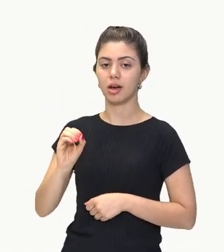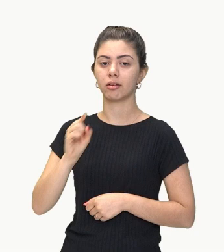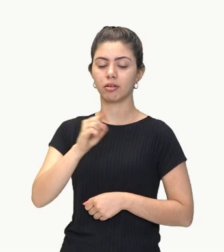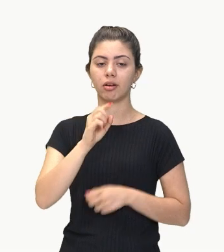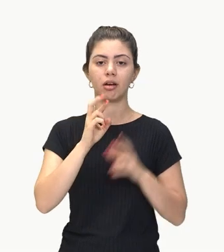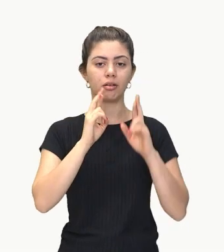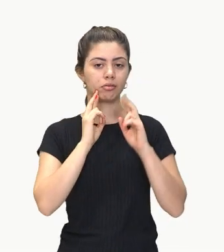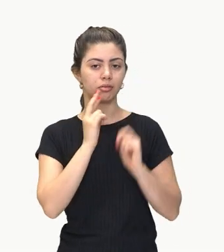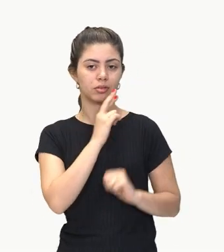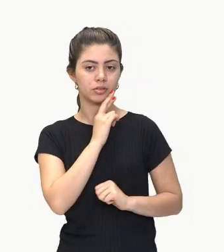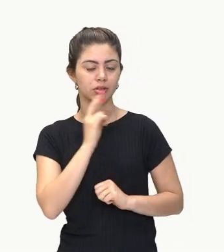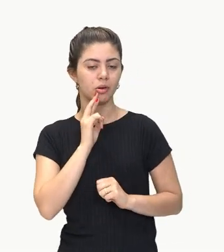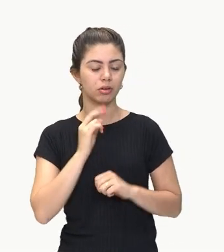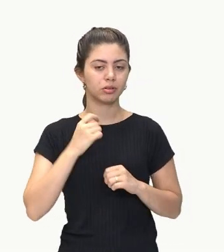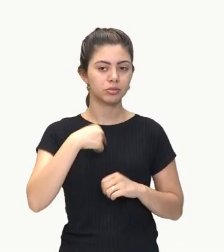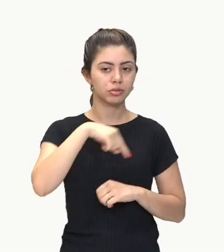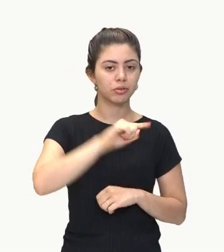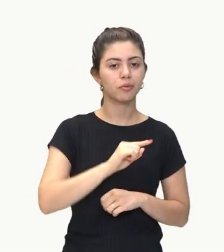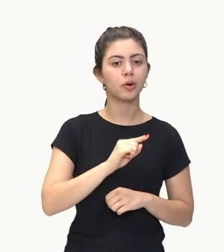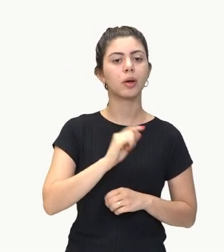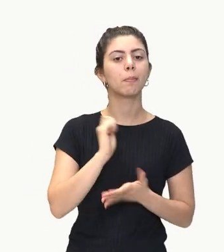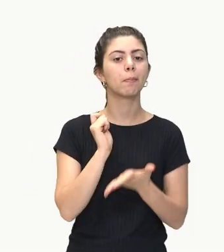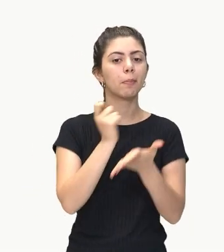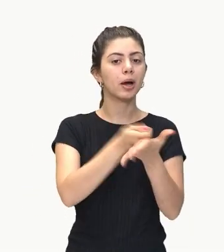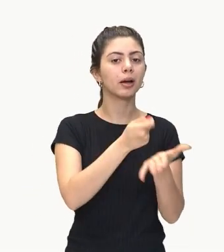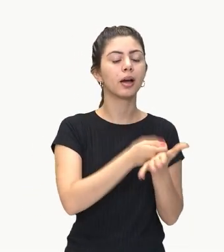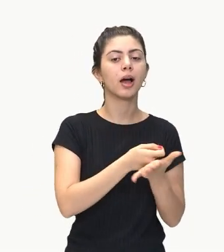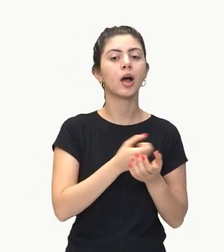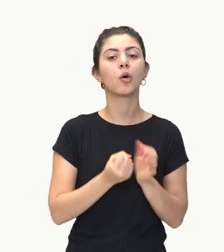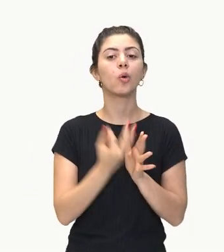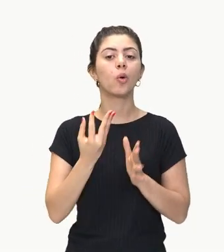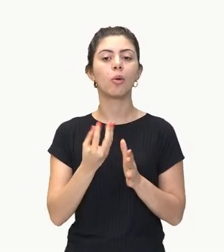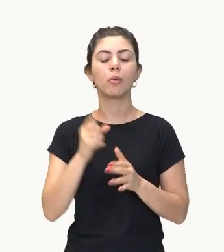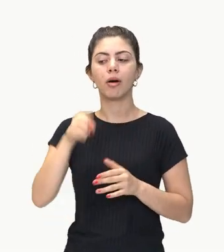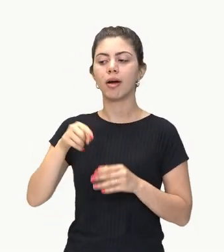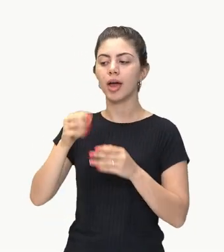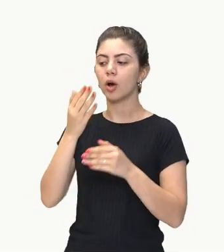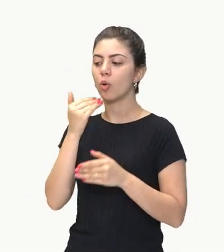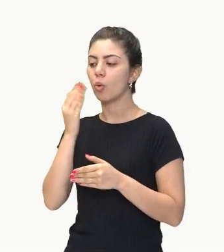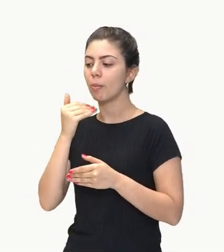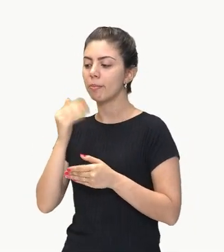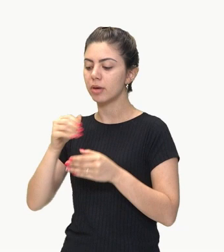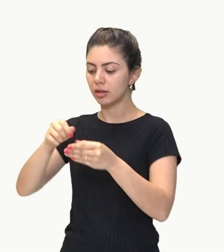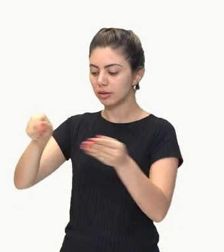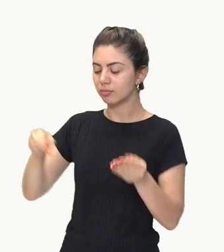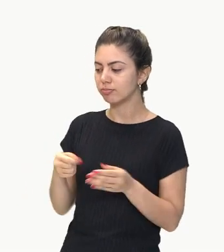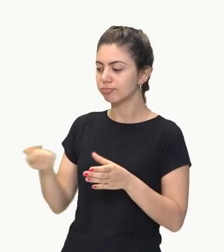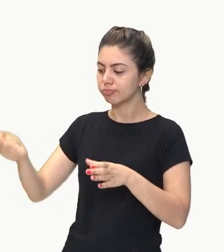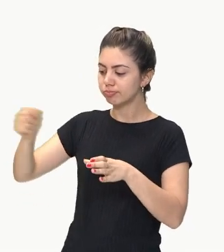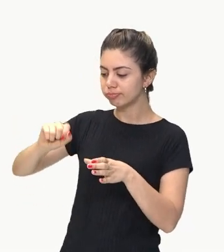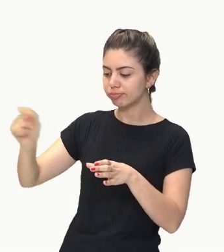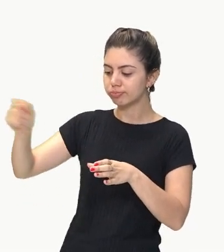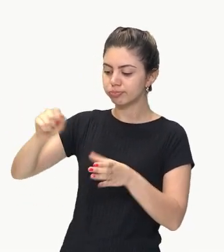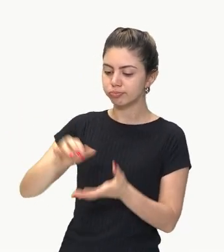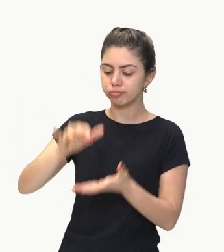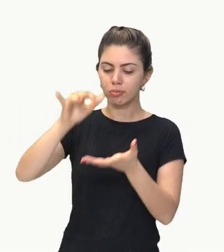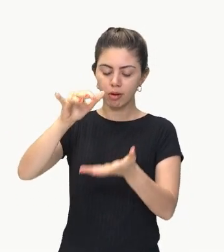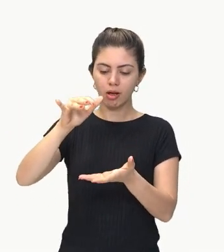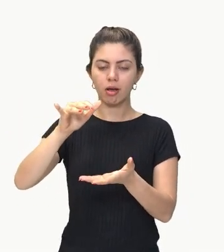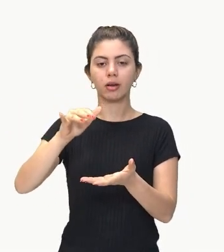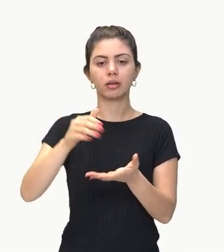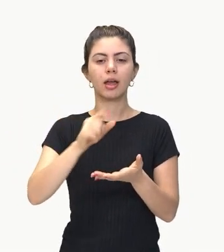a um restaurante onde o valor era pago de acordo com o peso da quantidade de comida servida por ele,